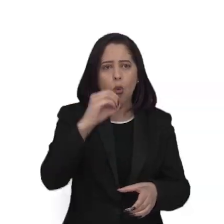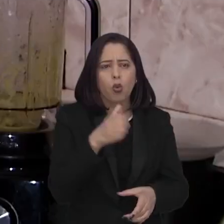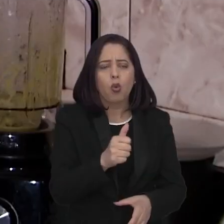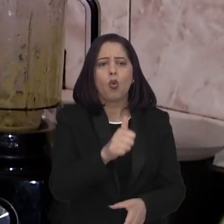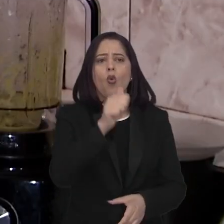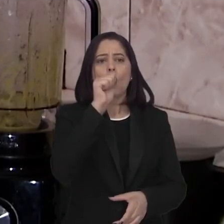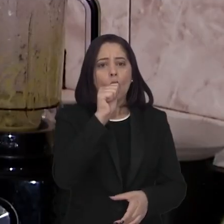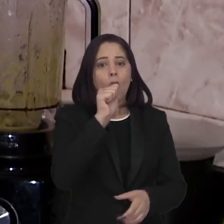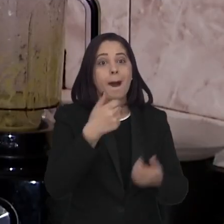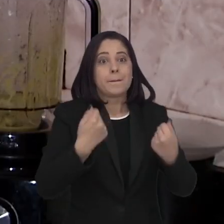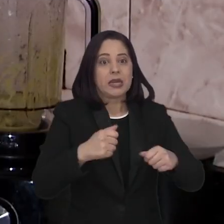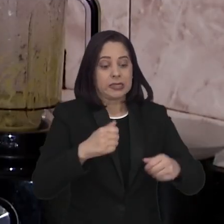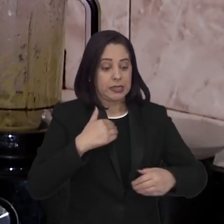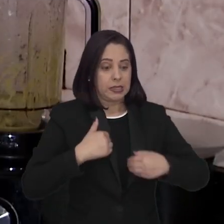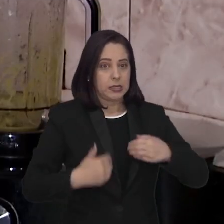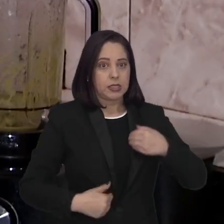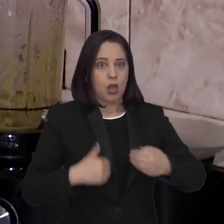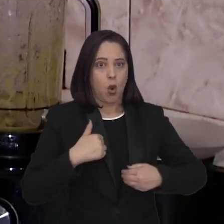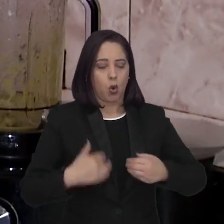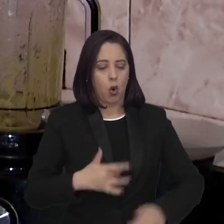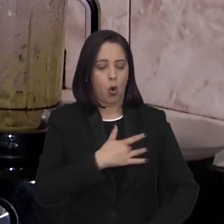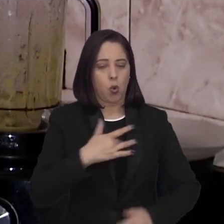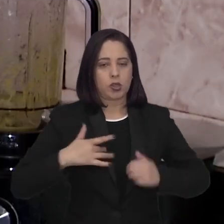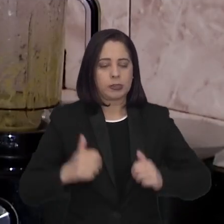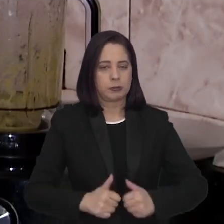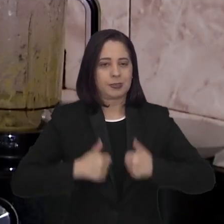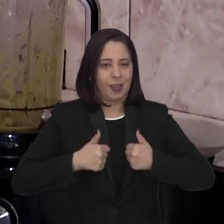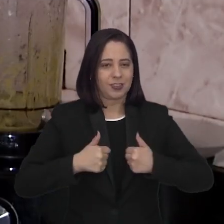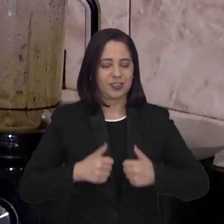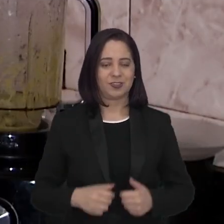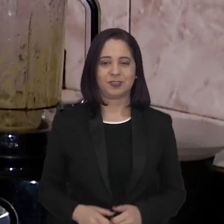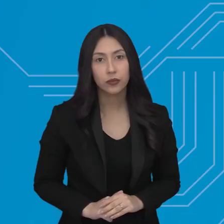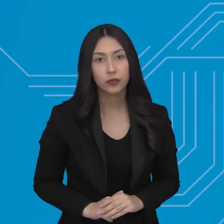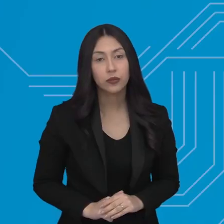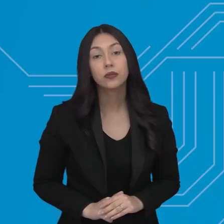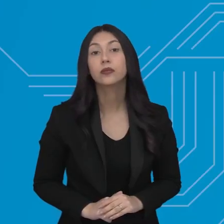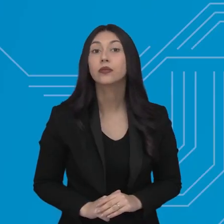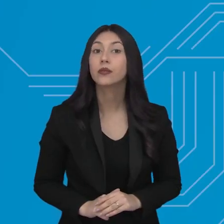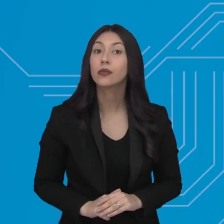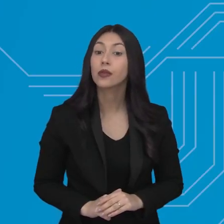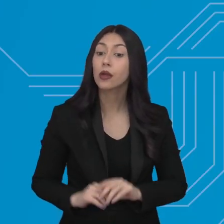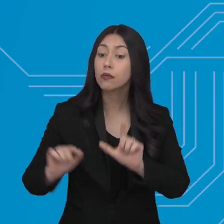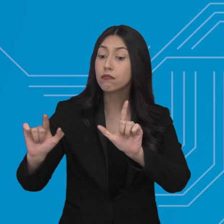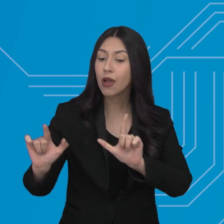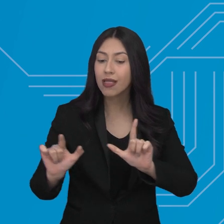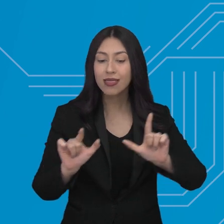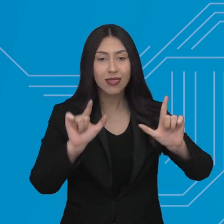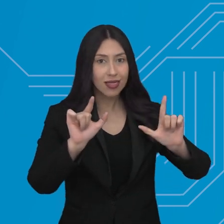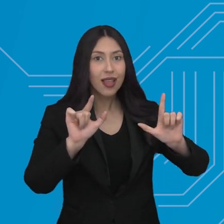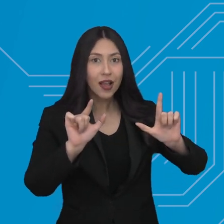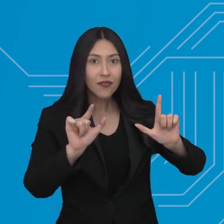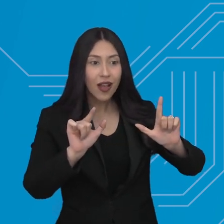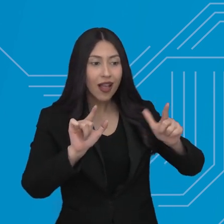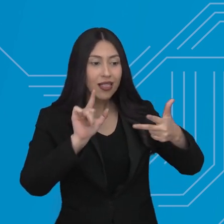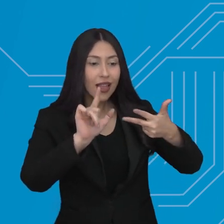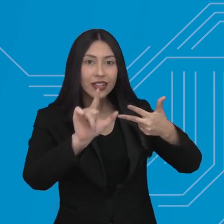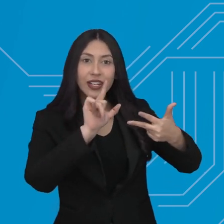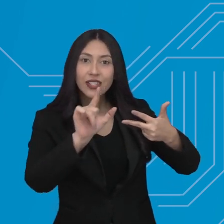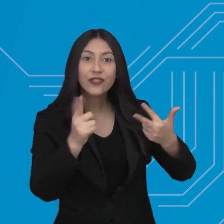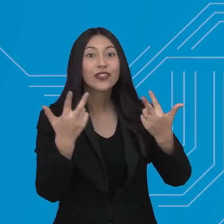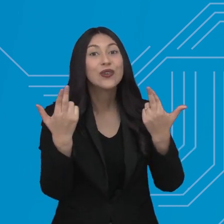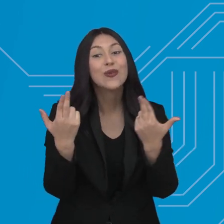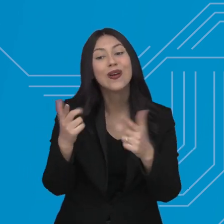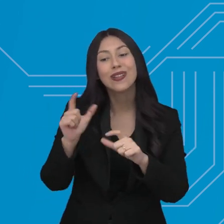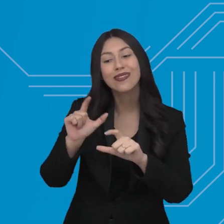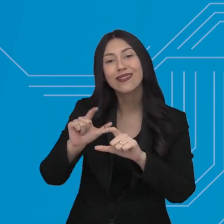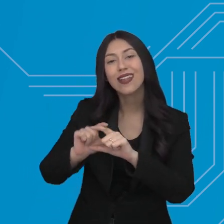suco. A gente precisa do nosso corpo sadio. E uma das funções de uma TV legislativa, como a